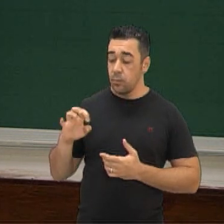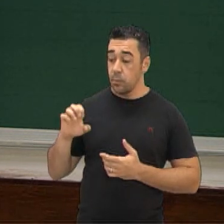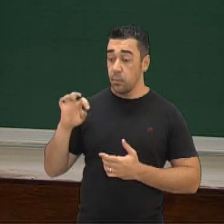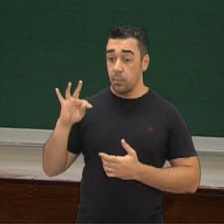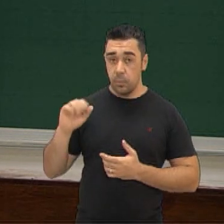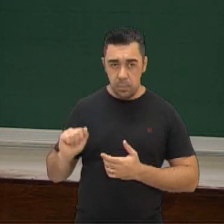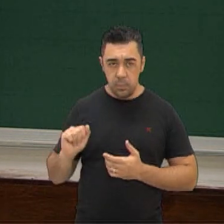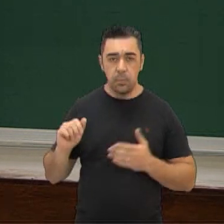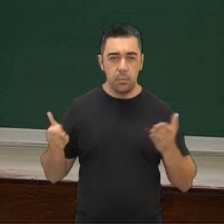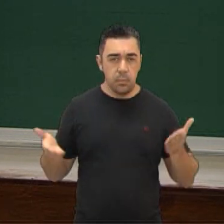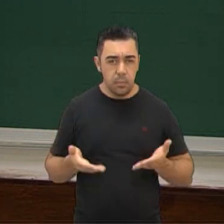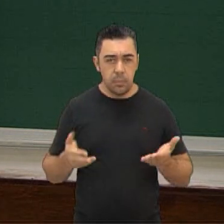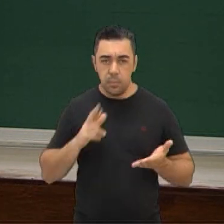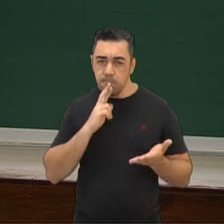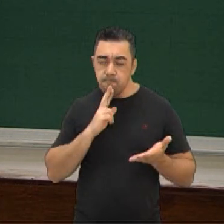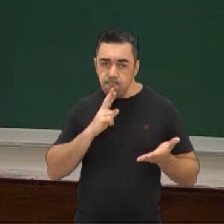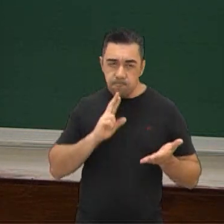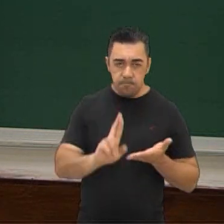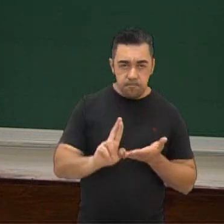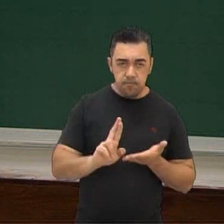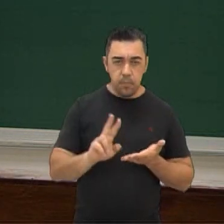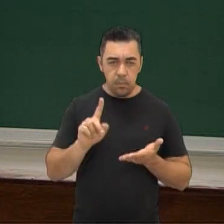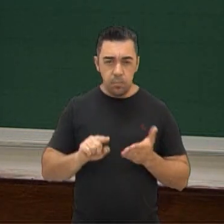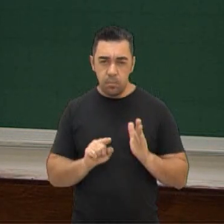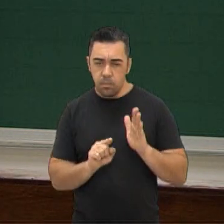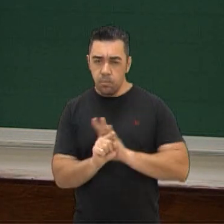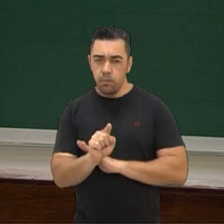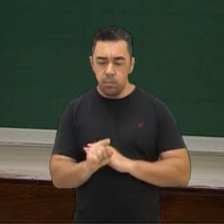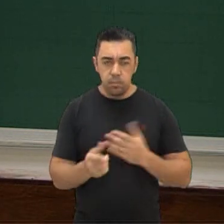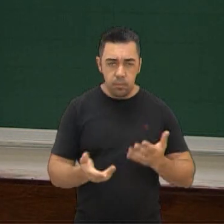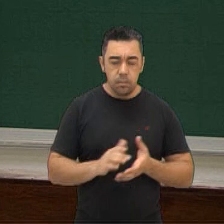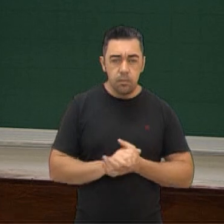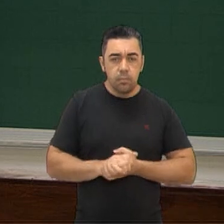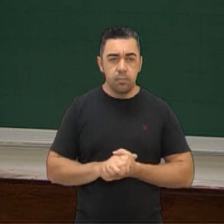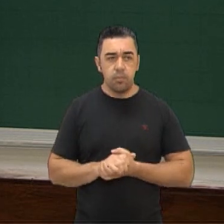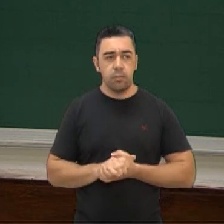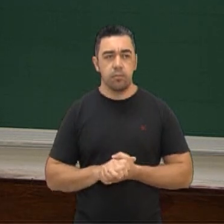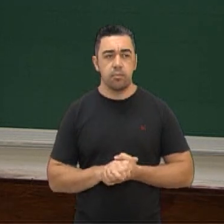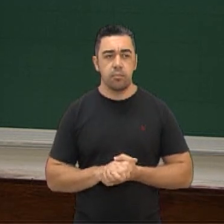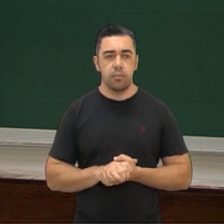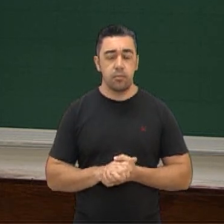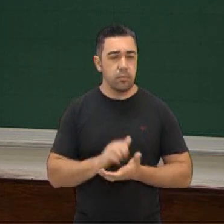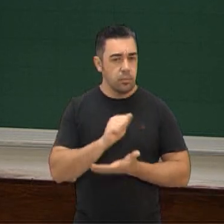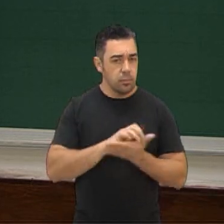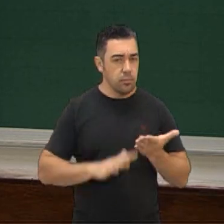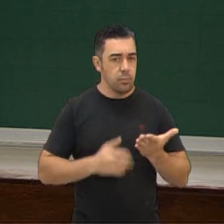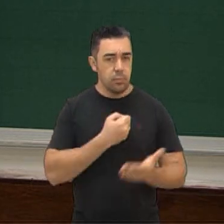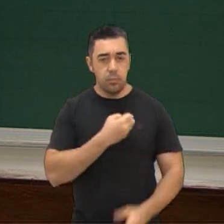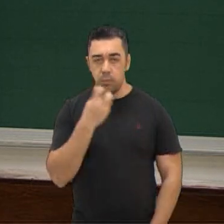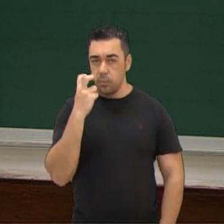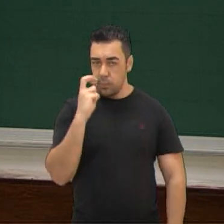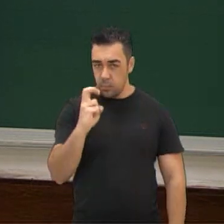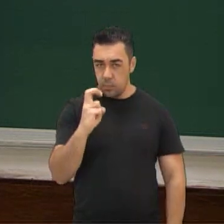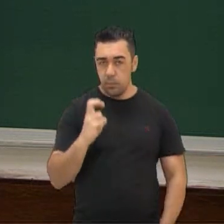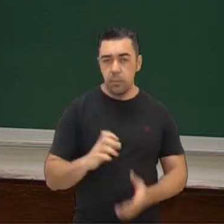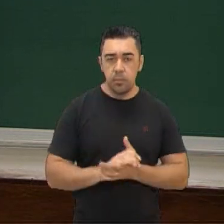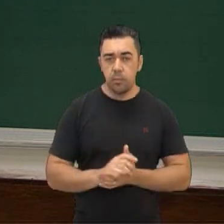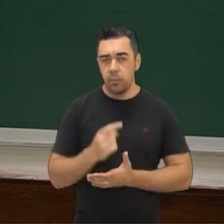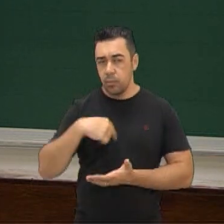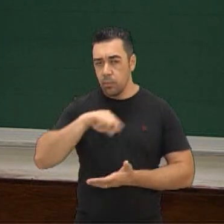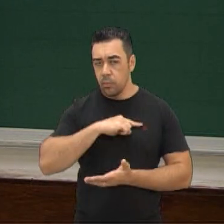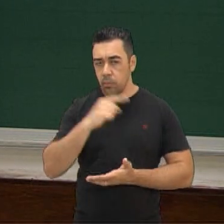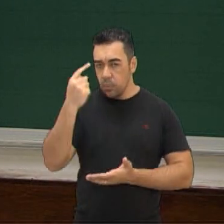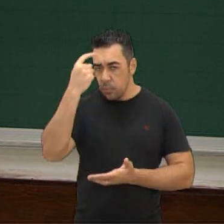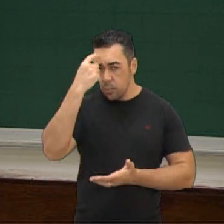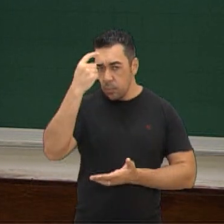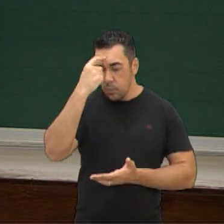ele responde, verbo contestar no presente também. A atividade 5, para nós pensarmos um